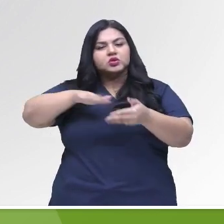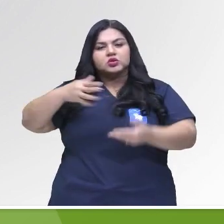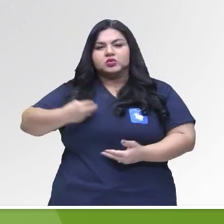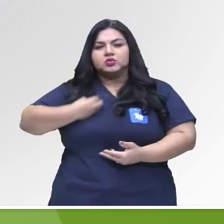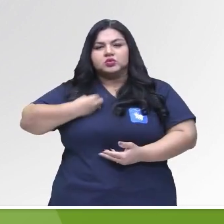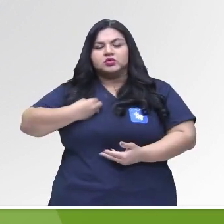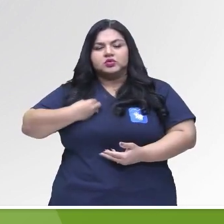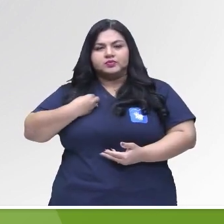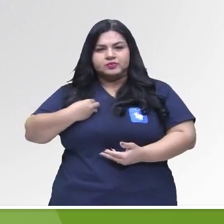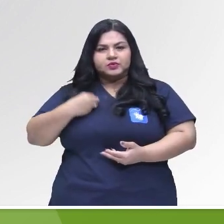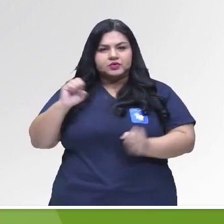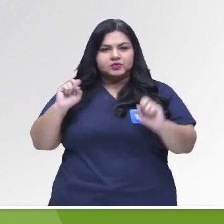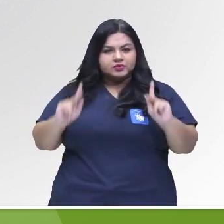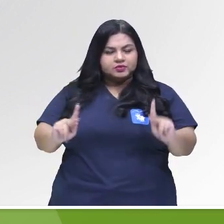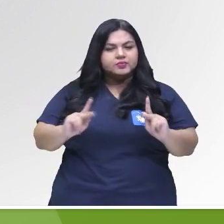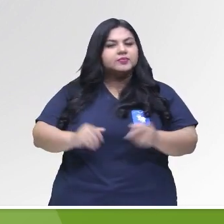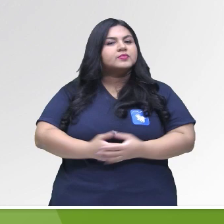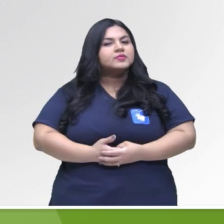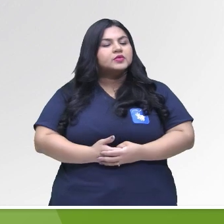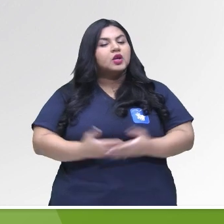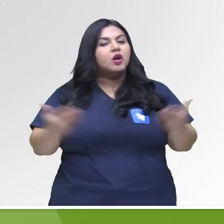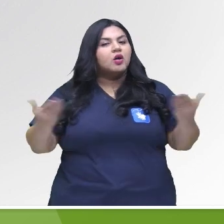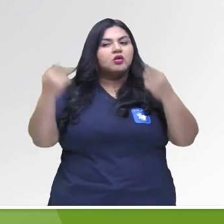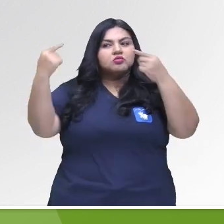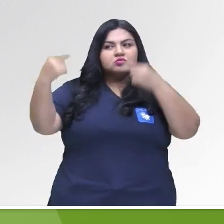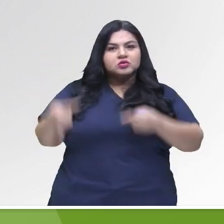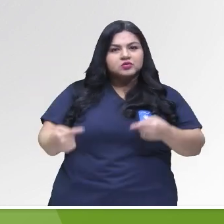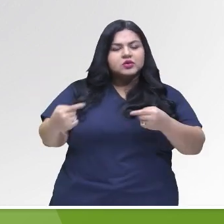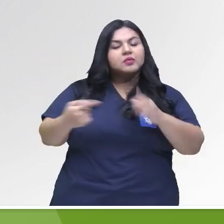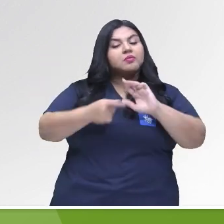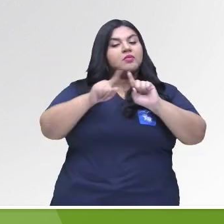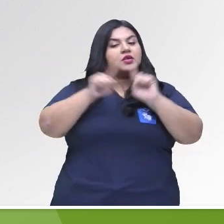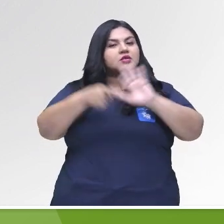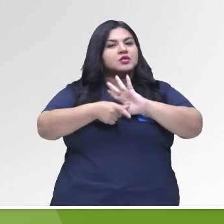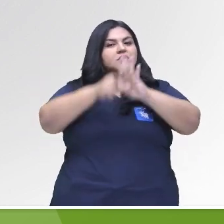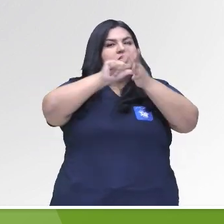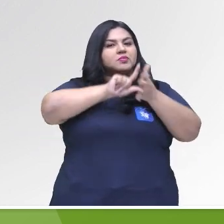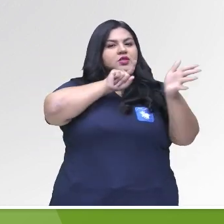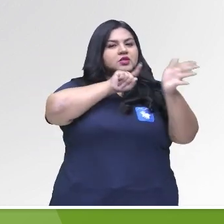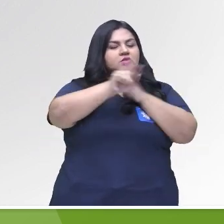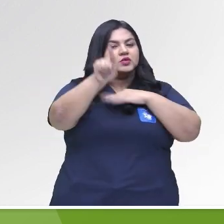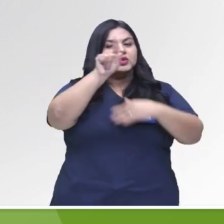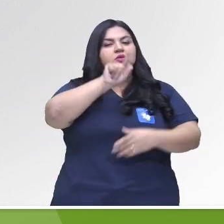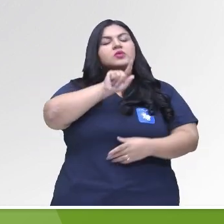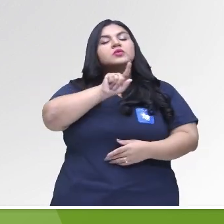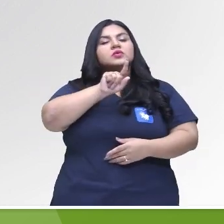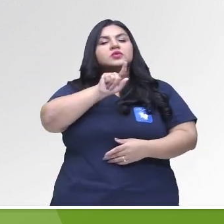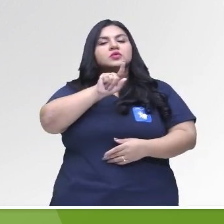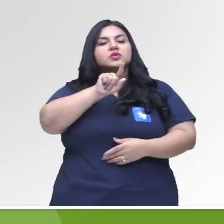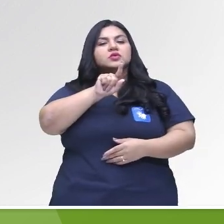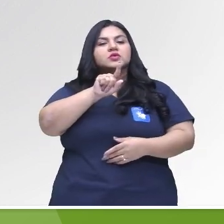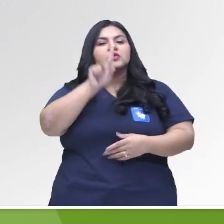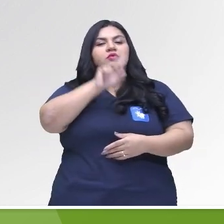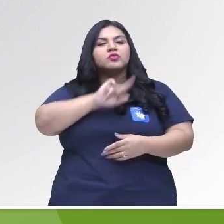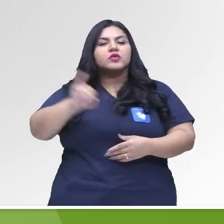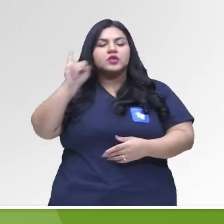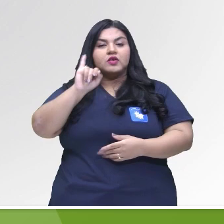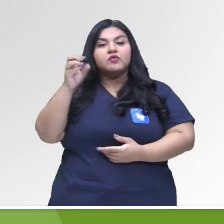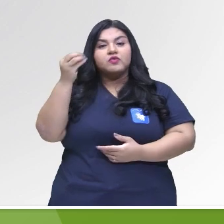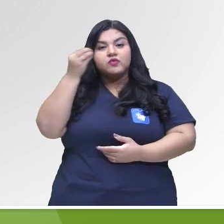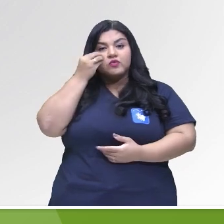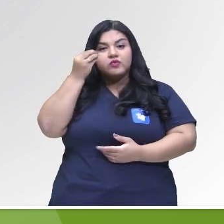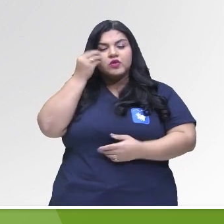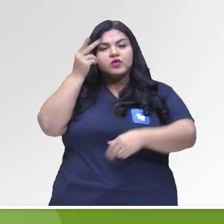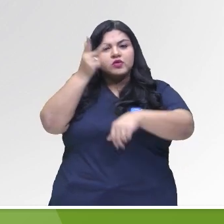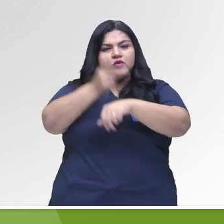para a nossa vida. Bora agora para o desafio. E aí, antes de eu perguntar de vocês aí sobre o desafio, a gente vai ver um vídeo, do